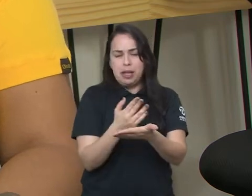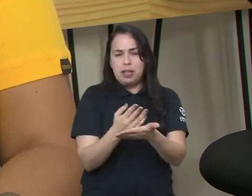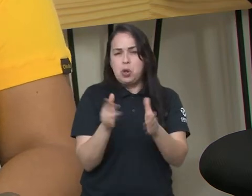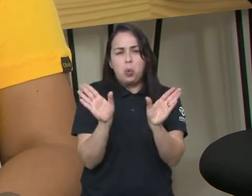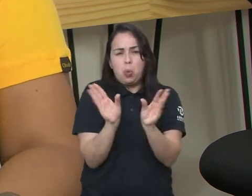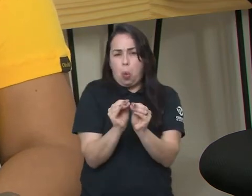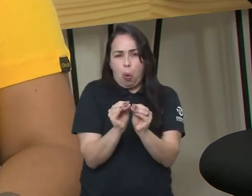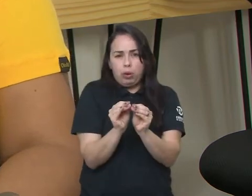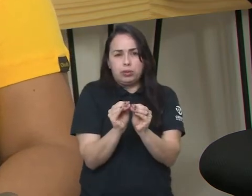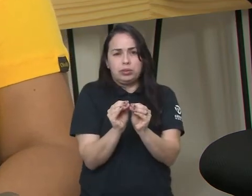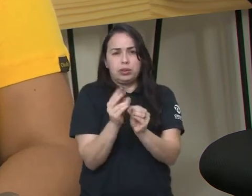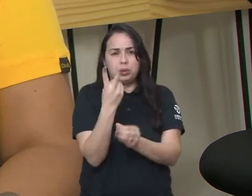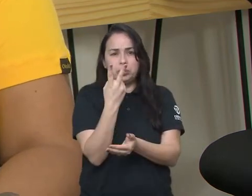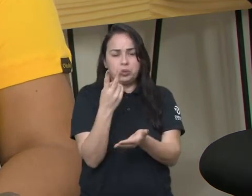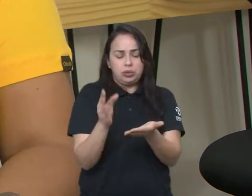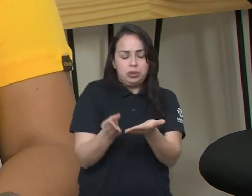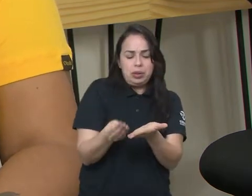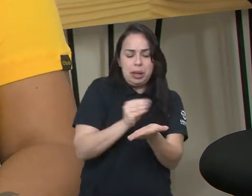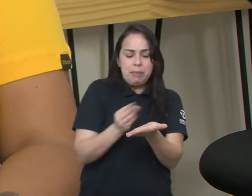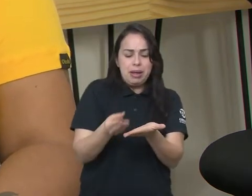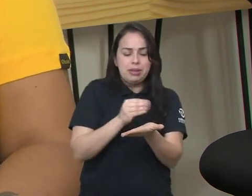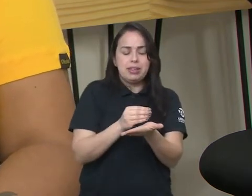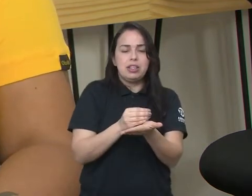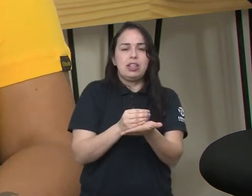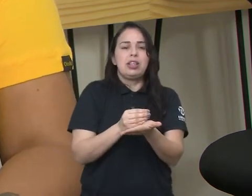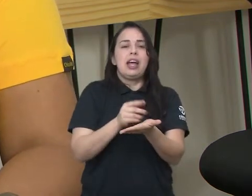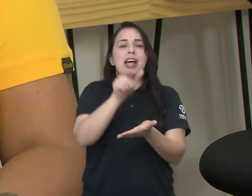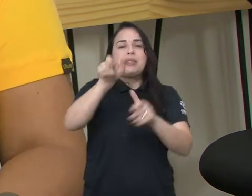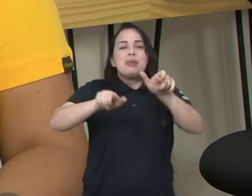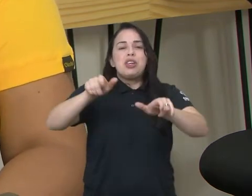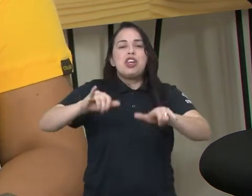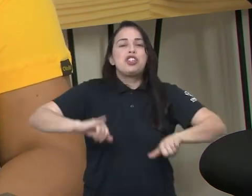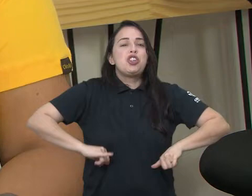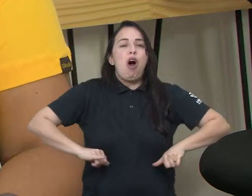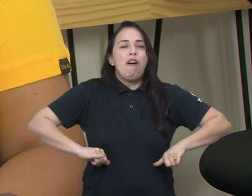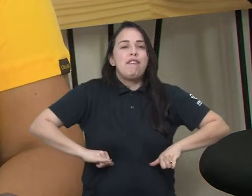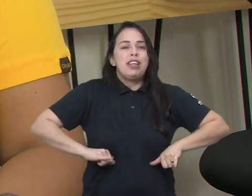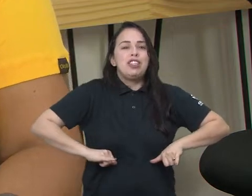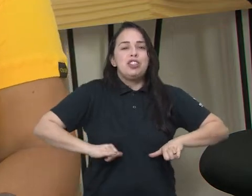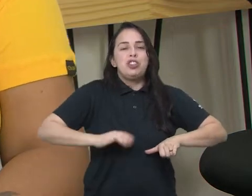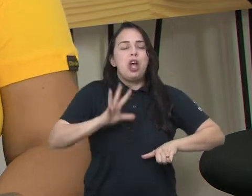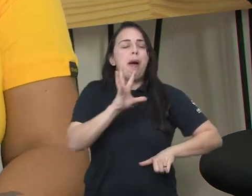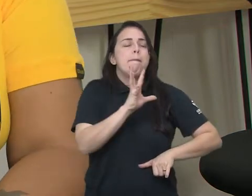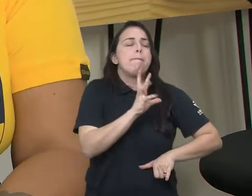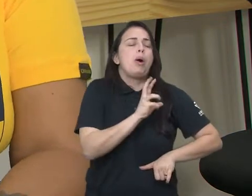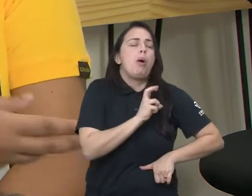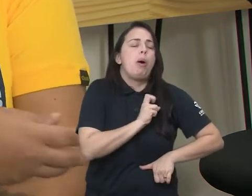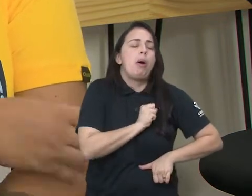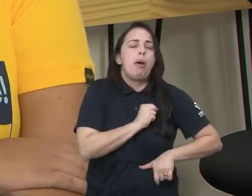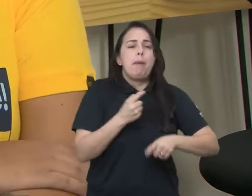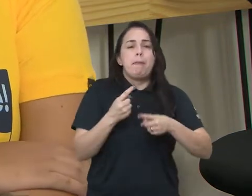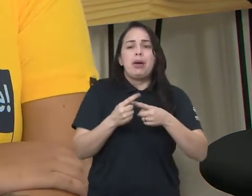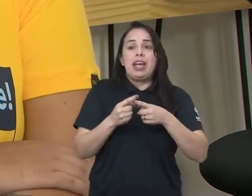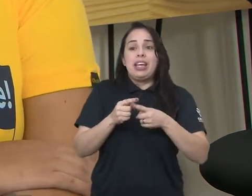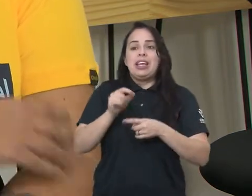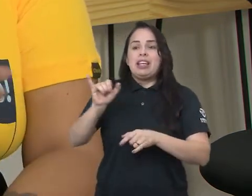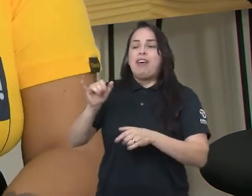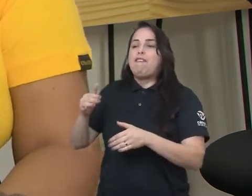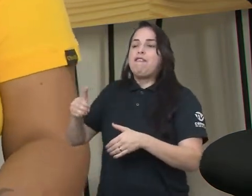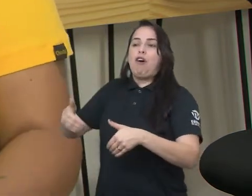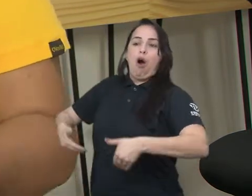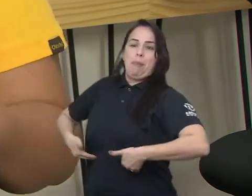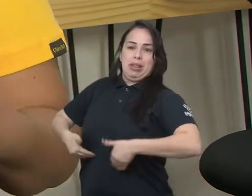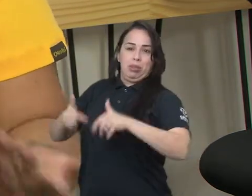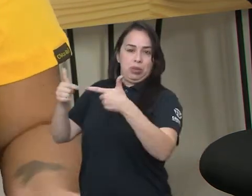páginas, bem curtinha, falando sobre o quanto que as pessoas sofrem de amor porque elas não passam fome. Se